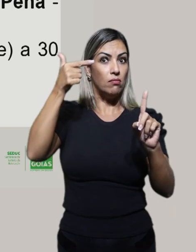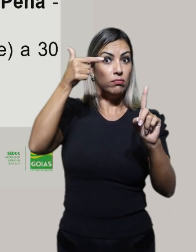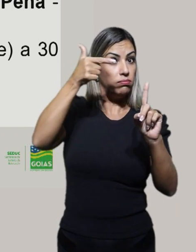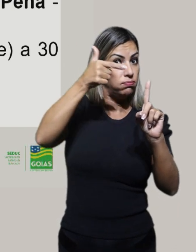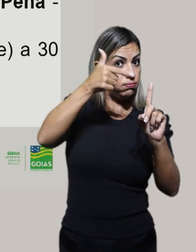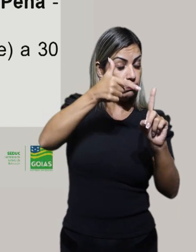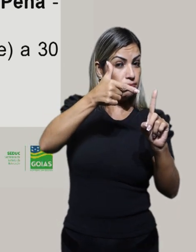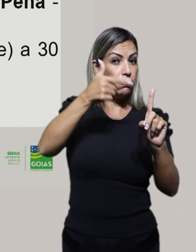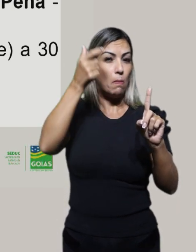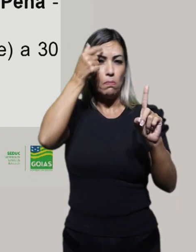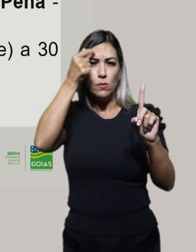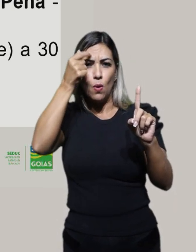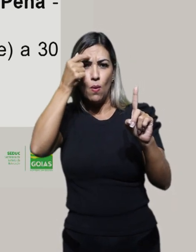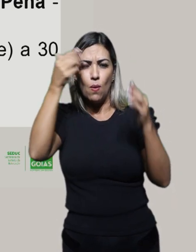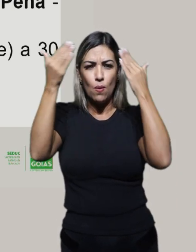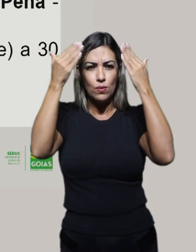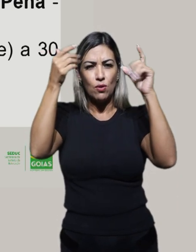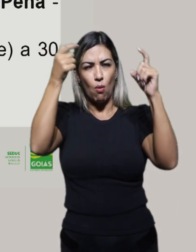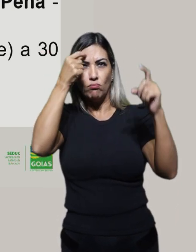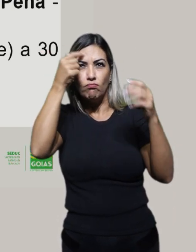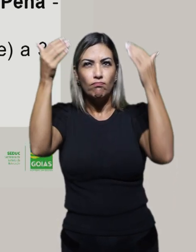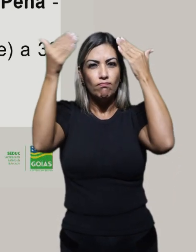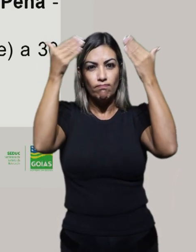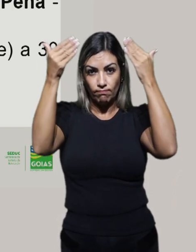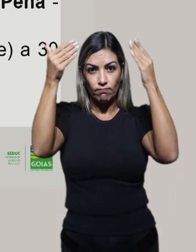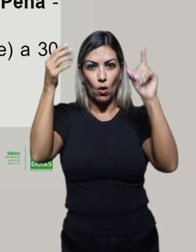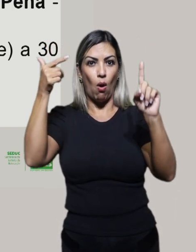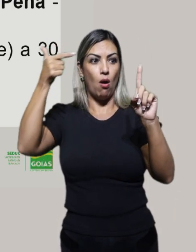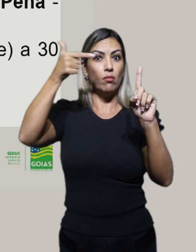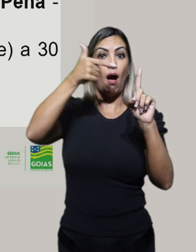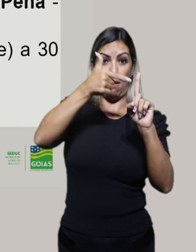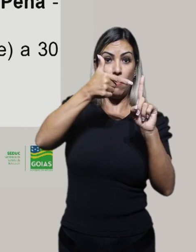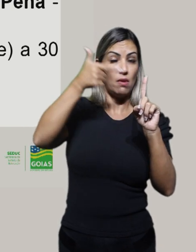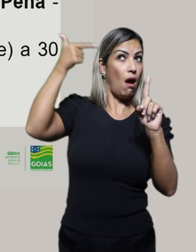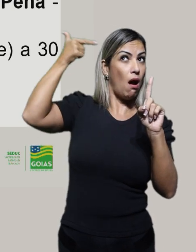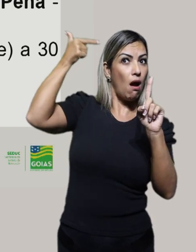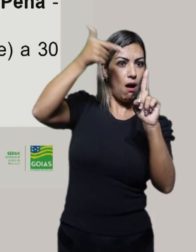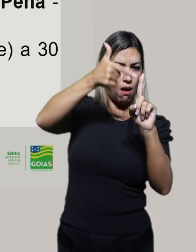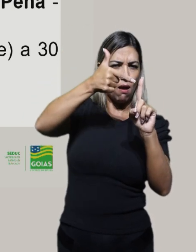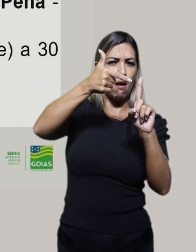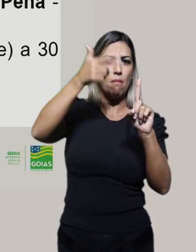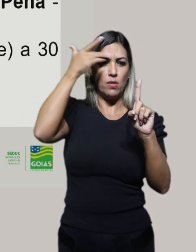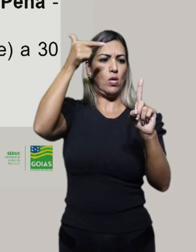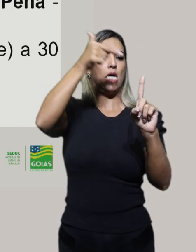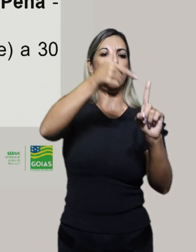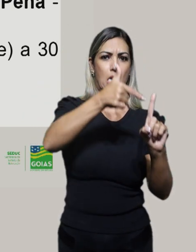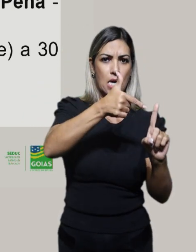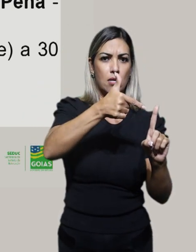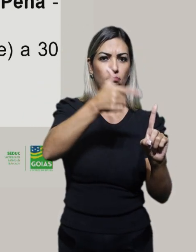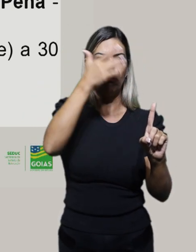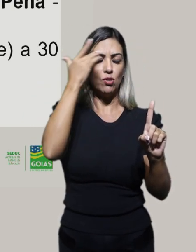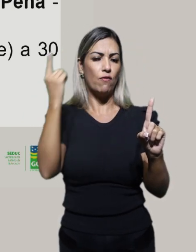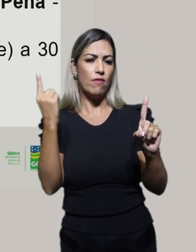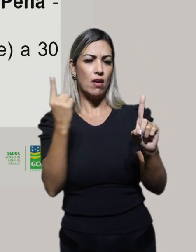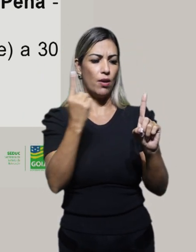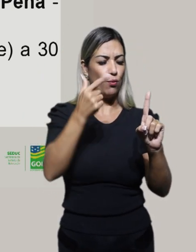violência psicológica, como, por exemplo, ameaçar com arma de fogo. A pessoa coloca uma arma de fogo